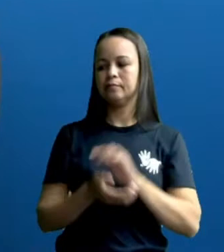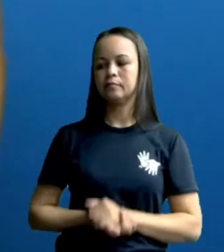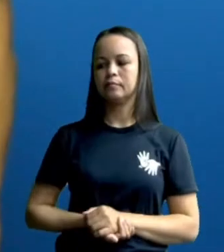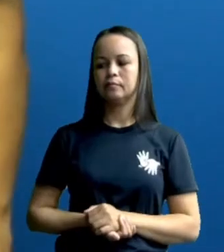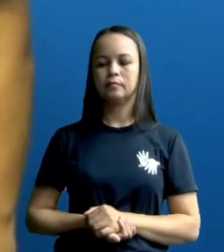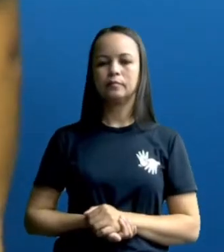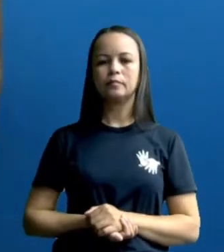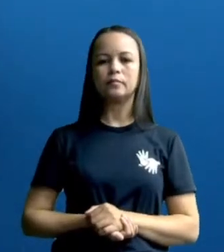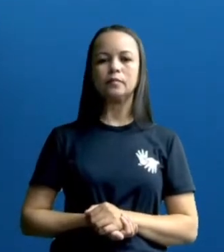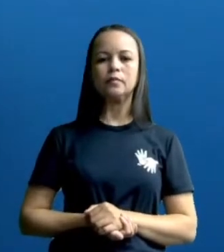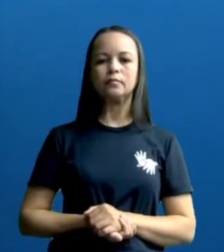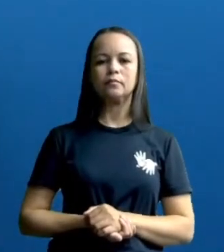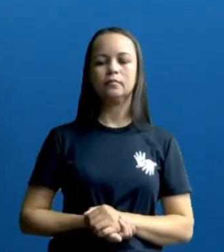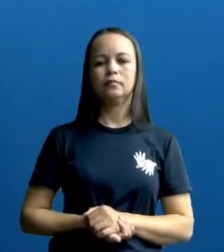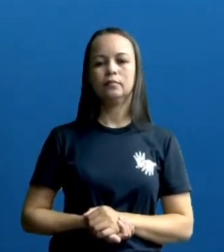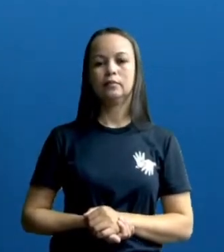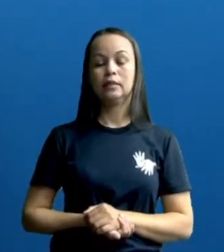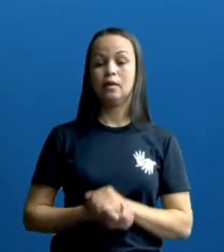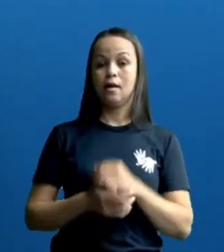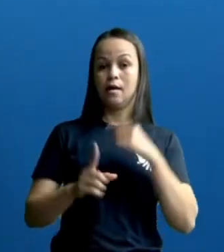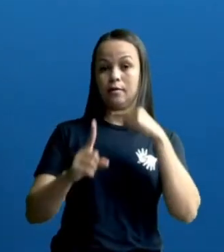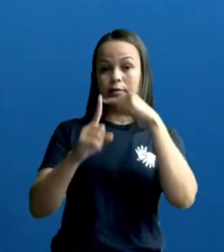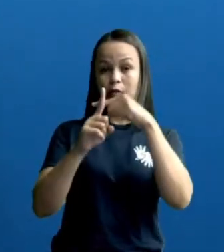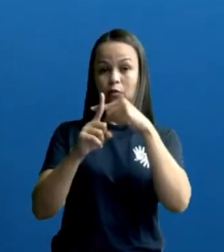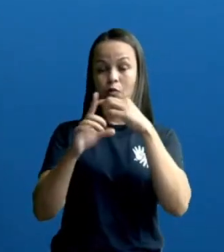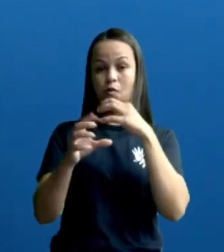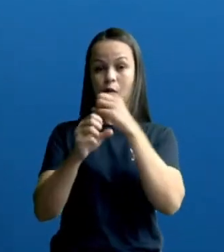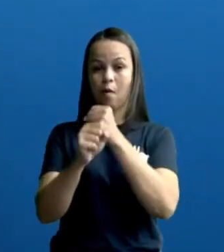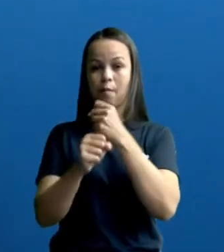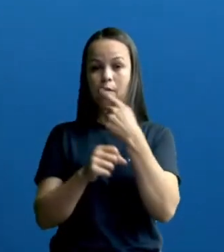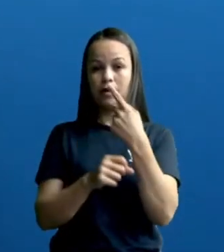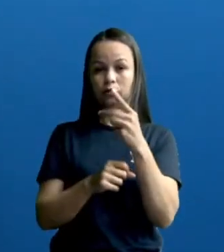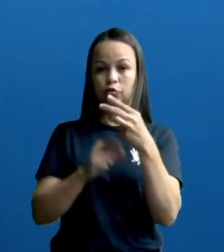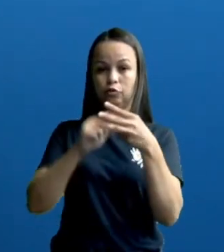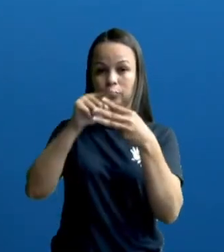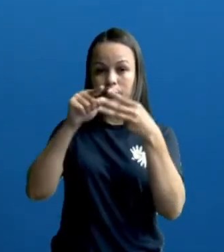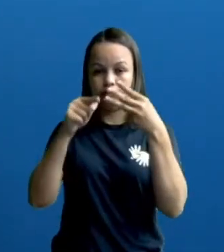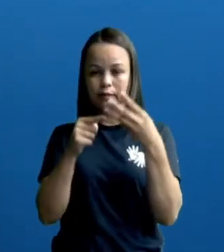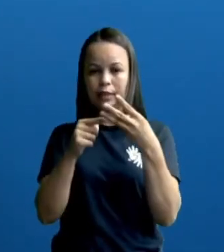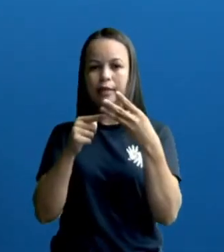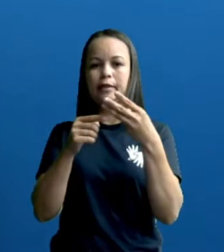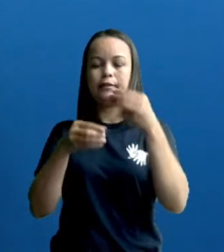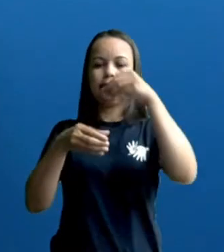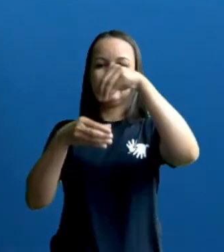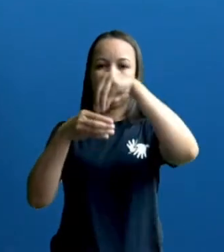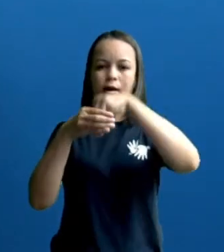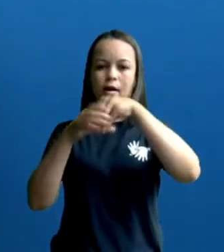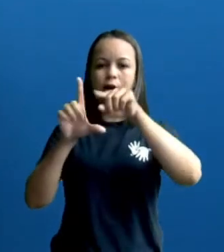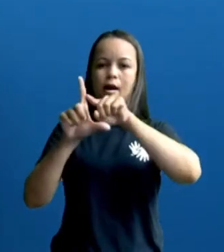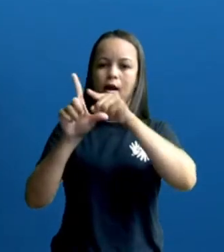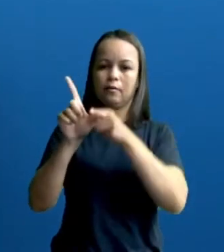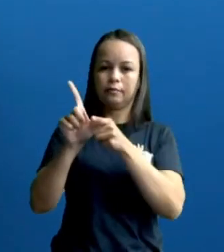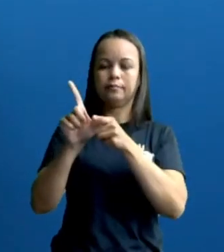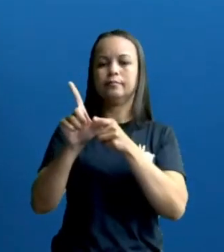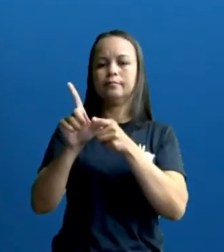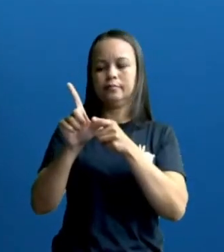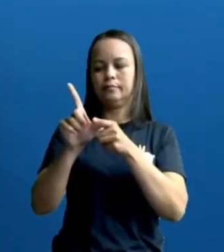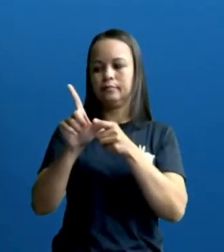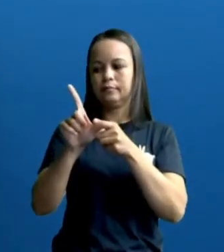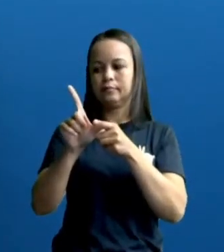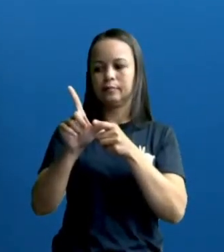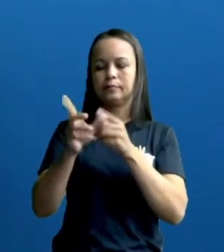externo. A soma desses três ângulos internos, aqui no